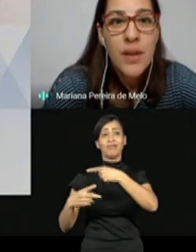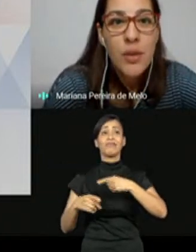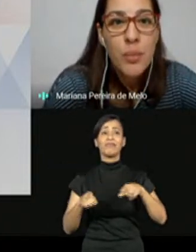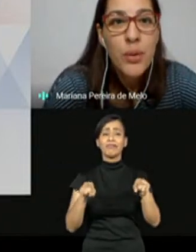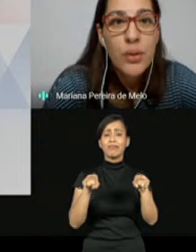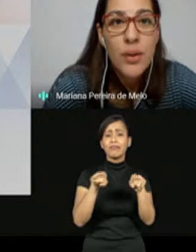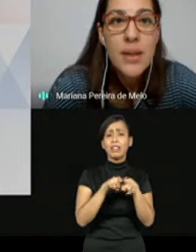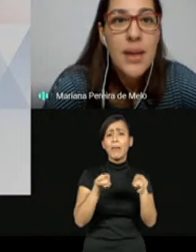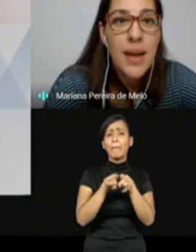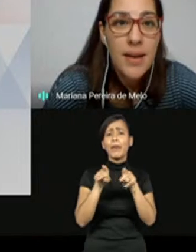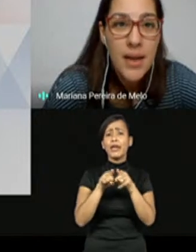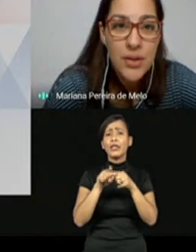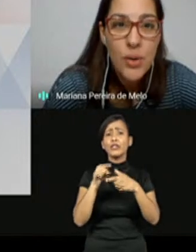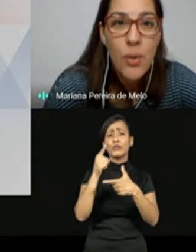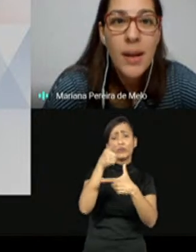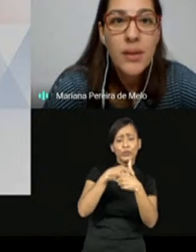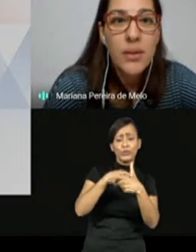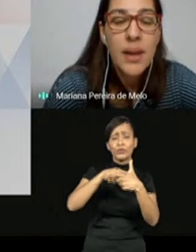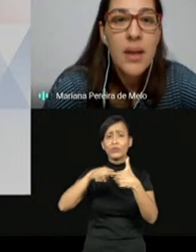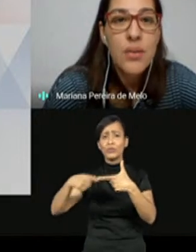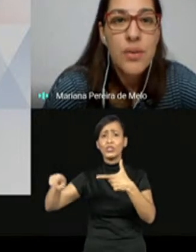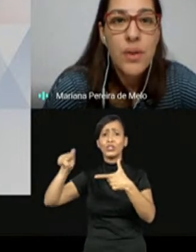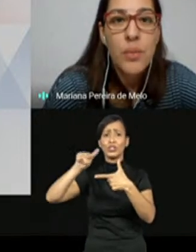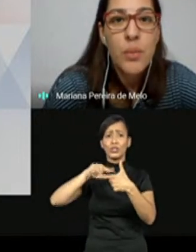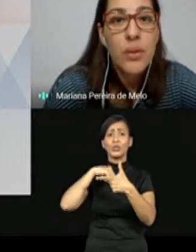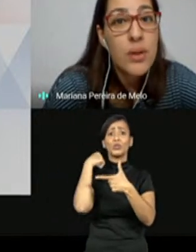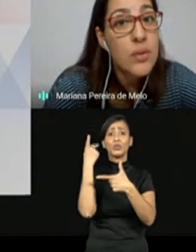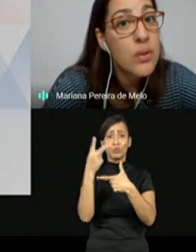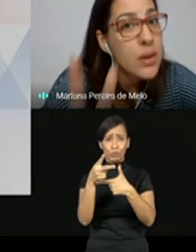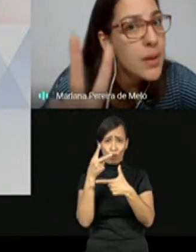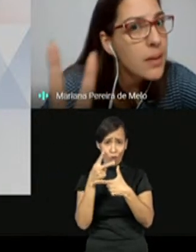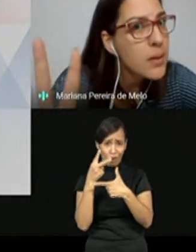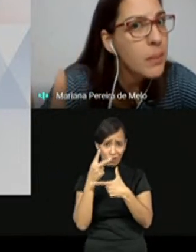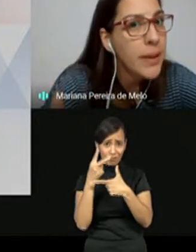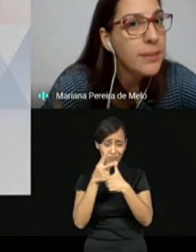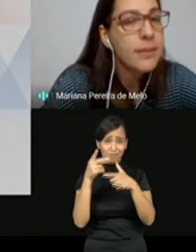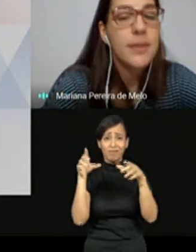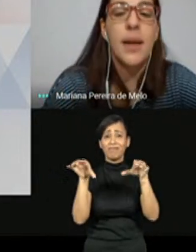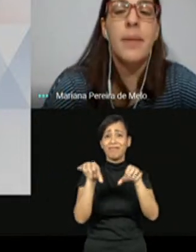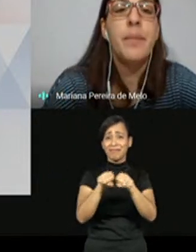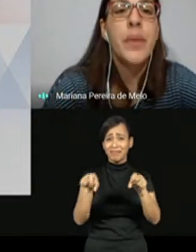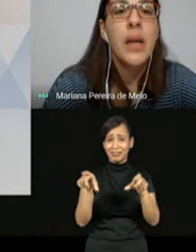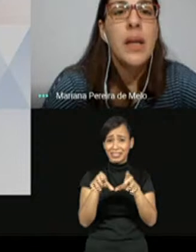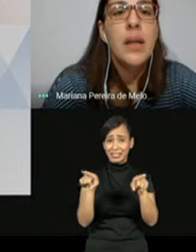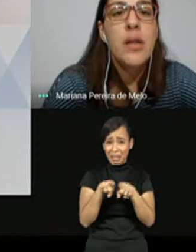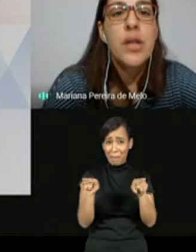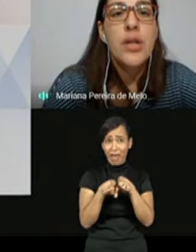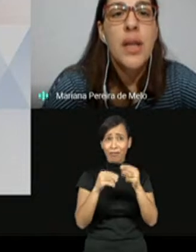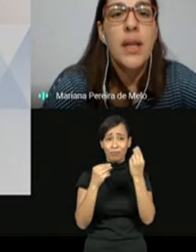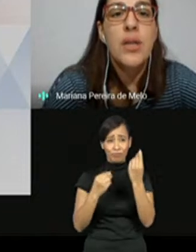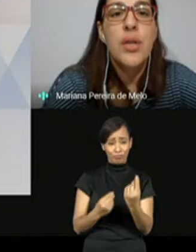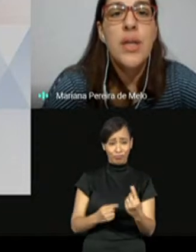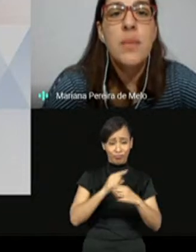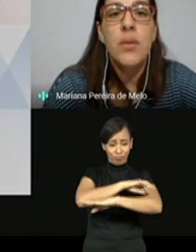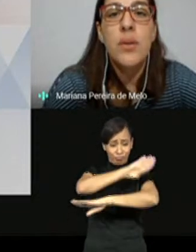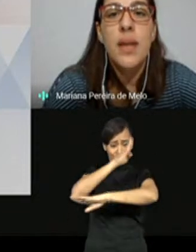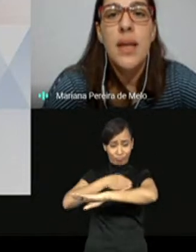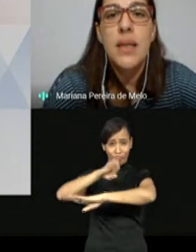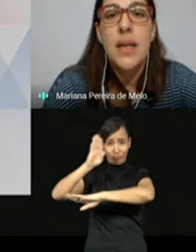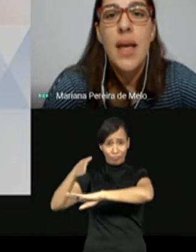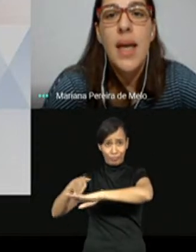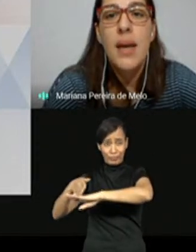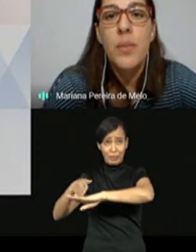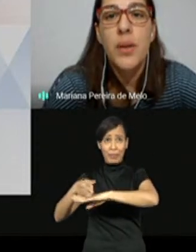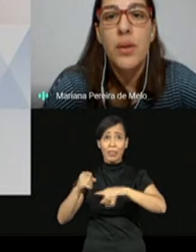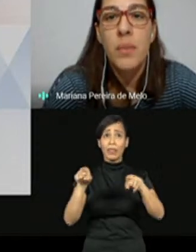eu divido por 2, que é a raiz de 4, né? Eu divido por 2 dos dois lados também, tá? Então, a gente tem que x menos